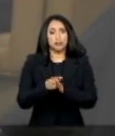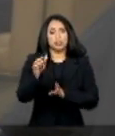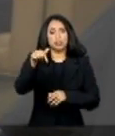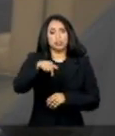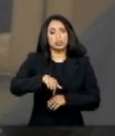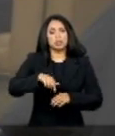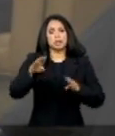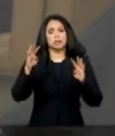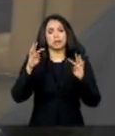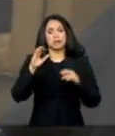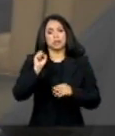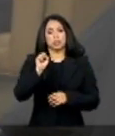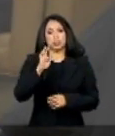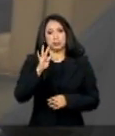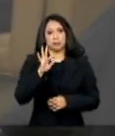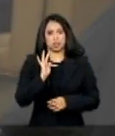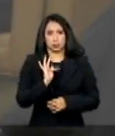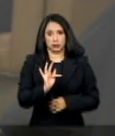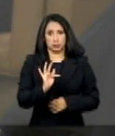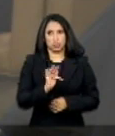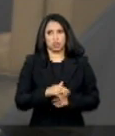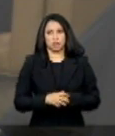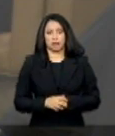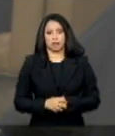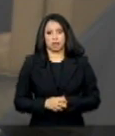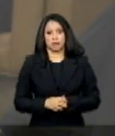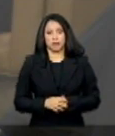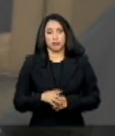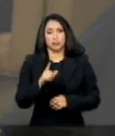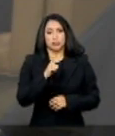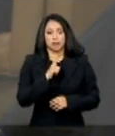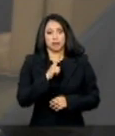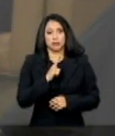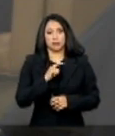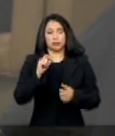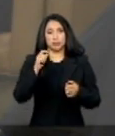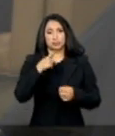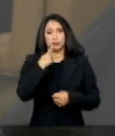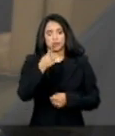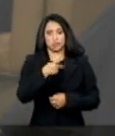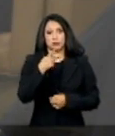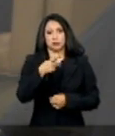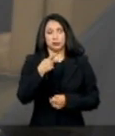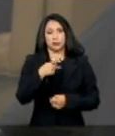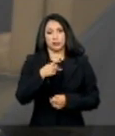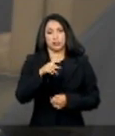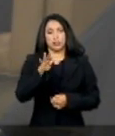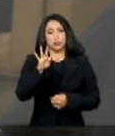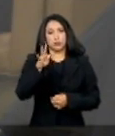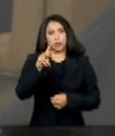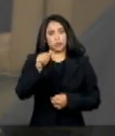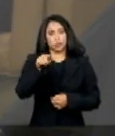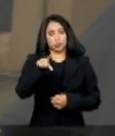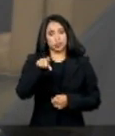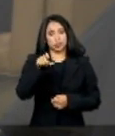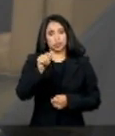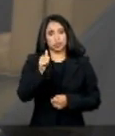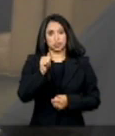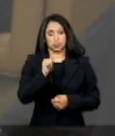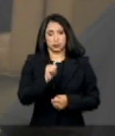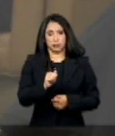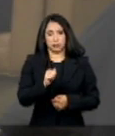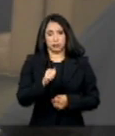no caso espécie de que estamos falando de taxa de religação de com o corte de fornecimento